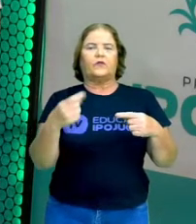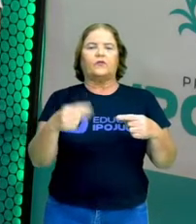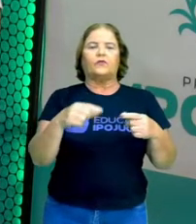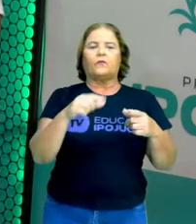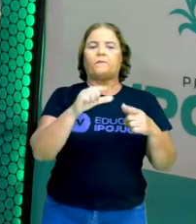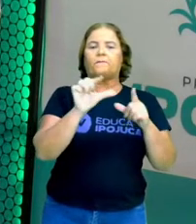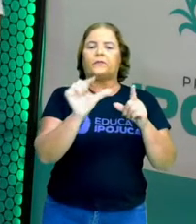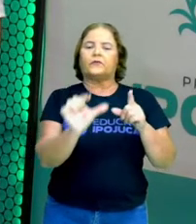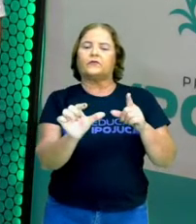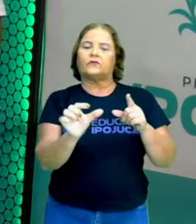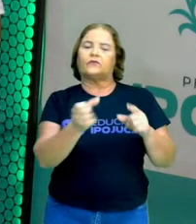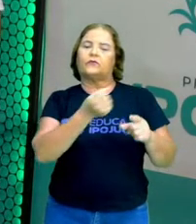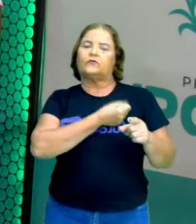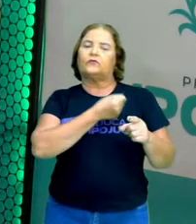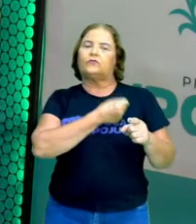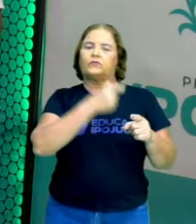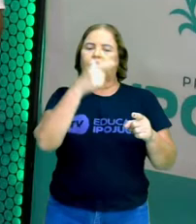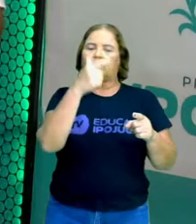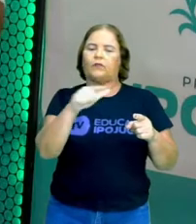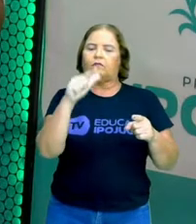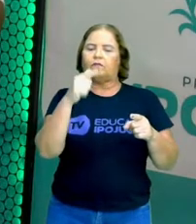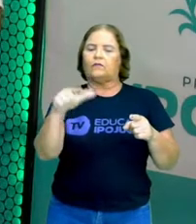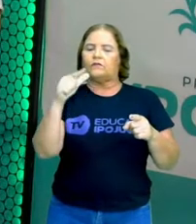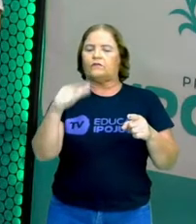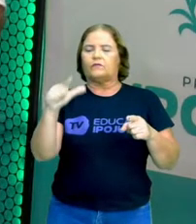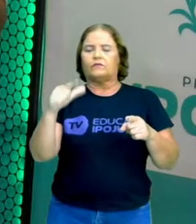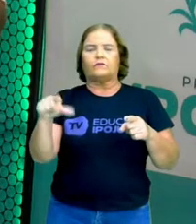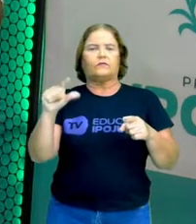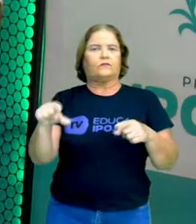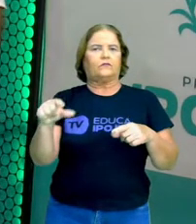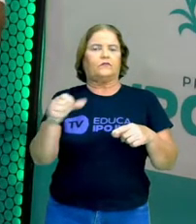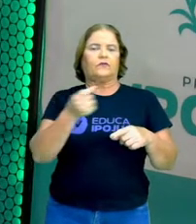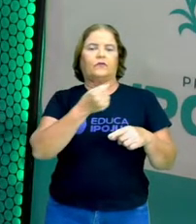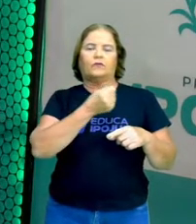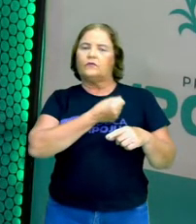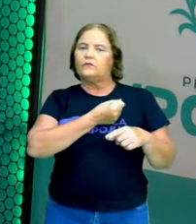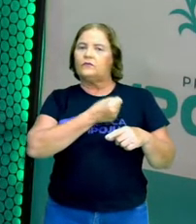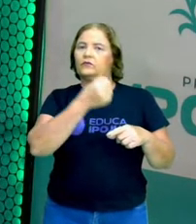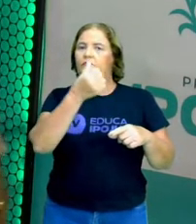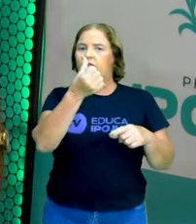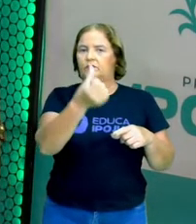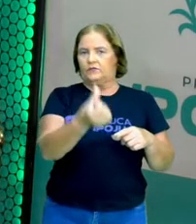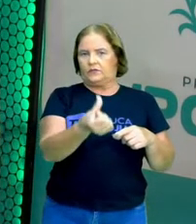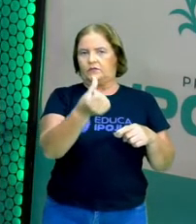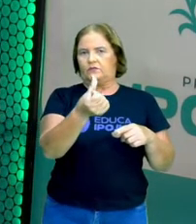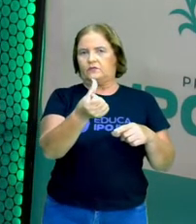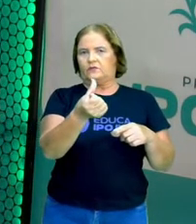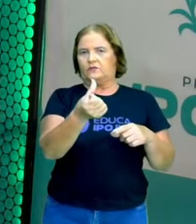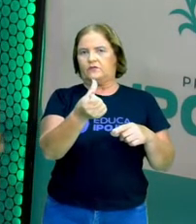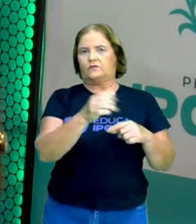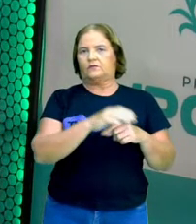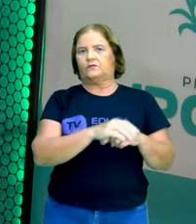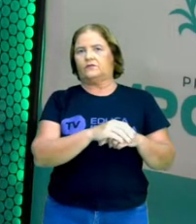está sendo repetido. No caso, o período é o número 6, ok?